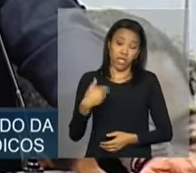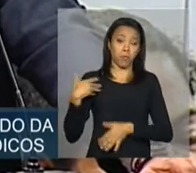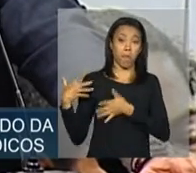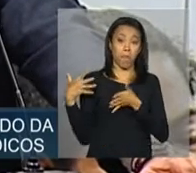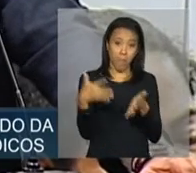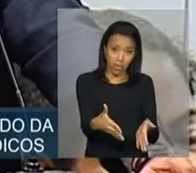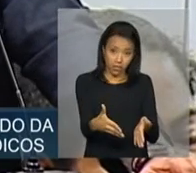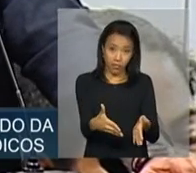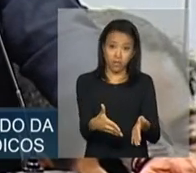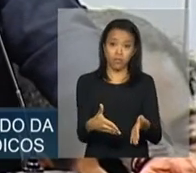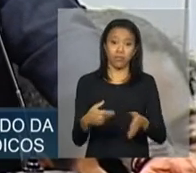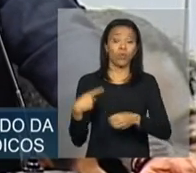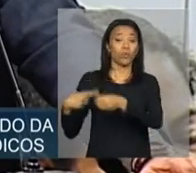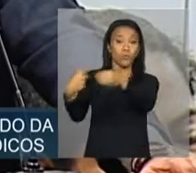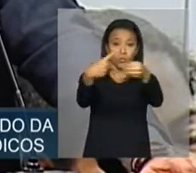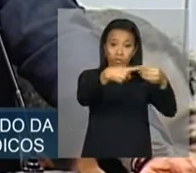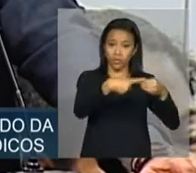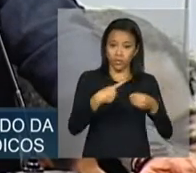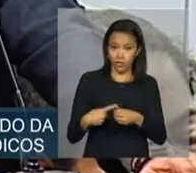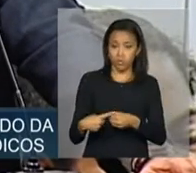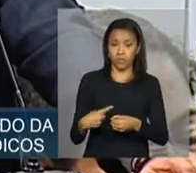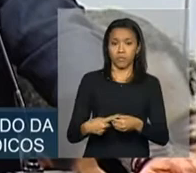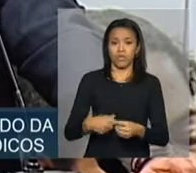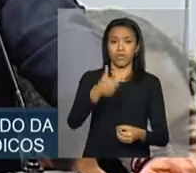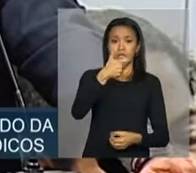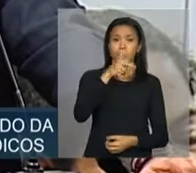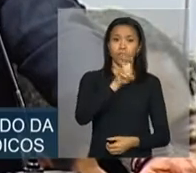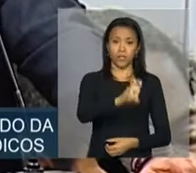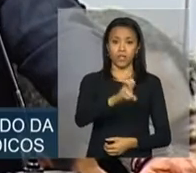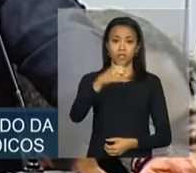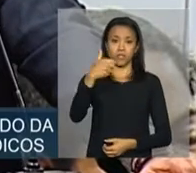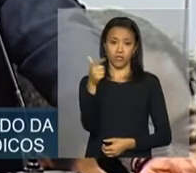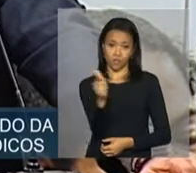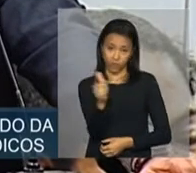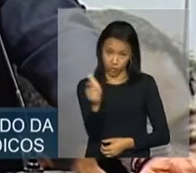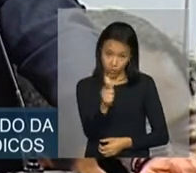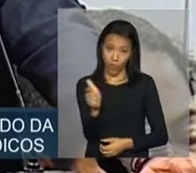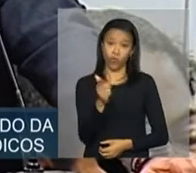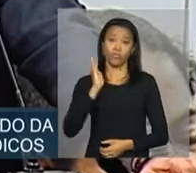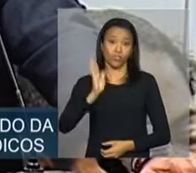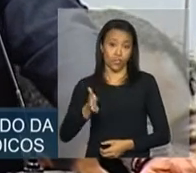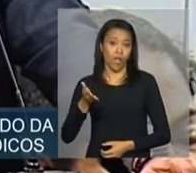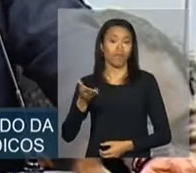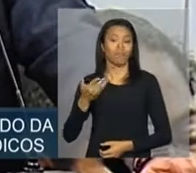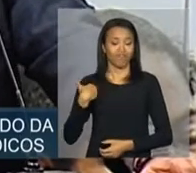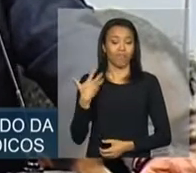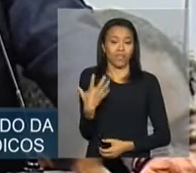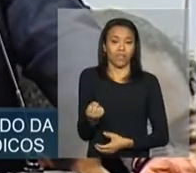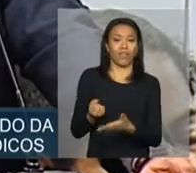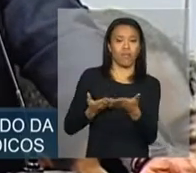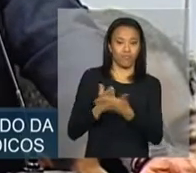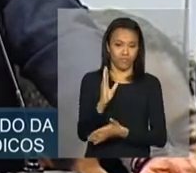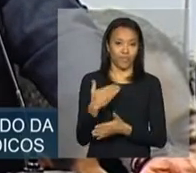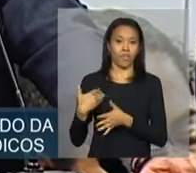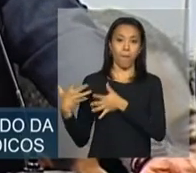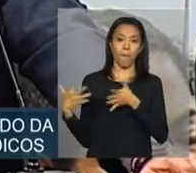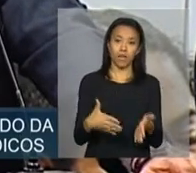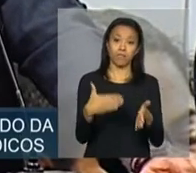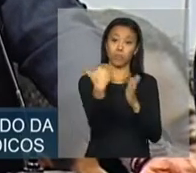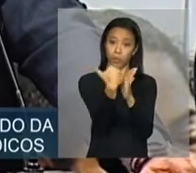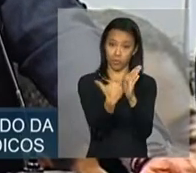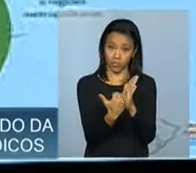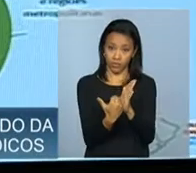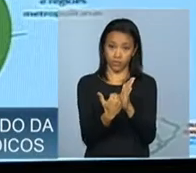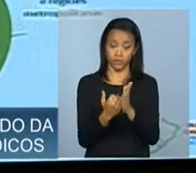da participação dos Municípios 522 fizeram homologação de que ele é um participar do programa próximo